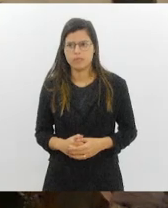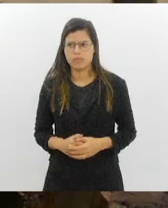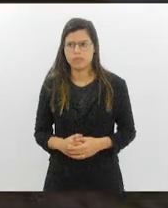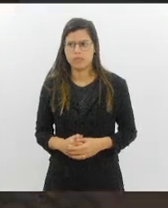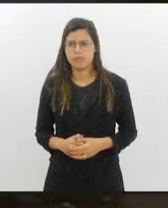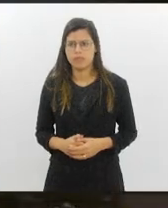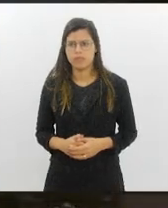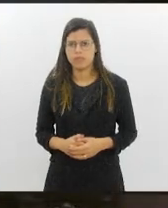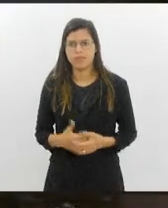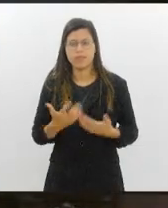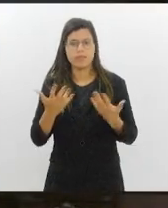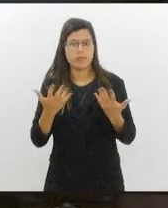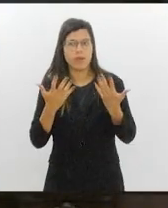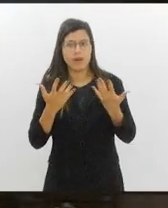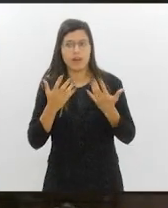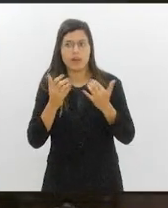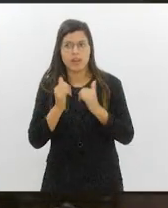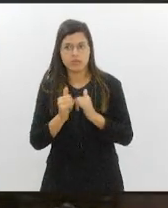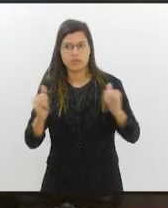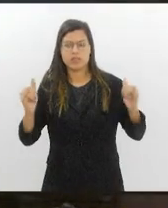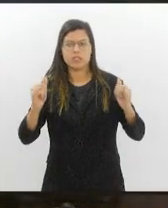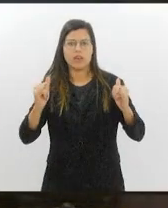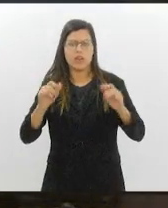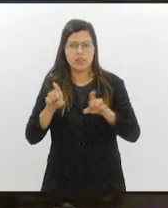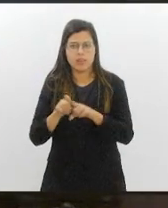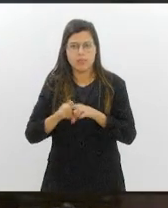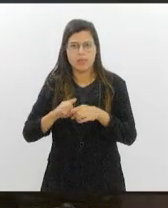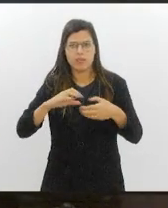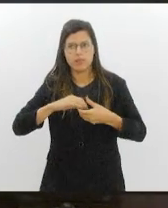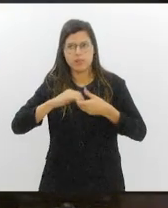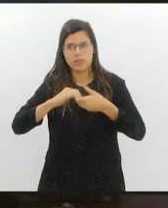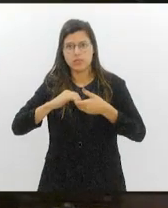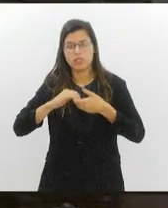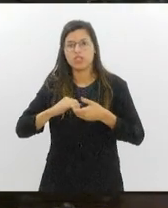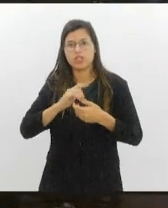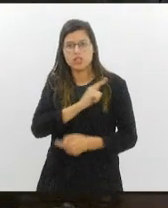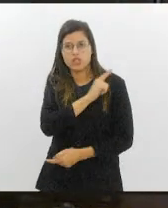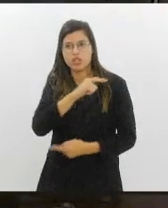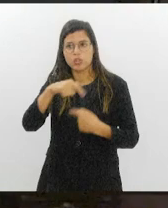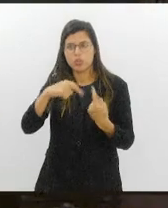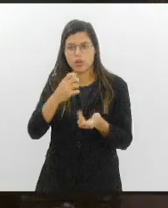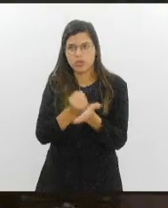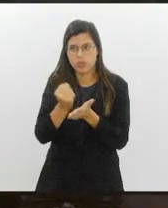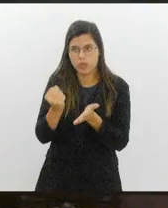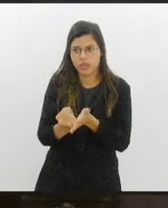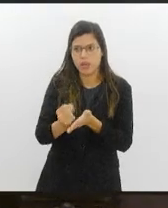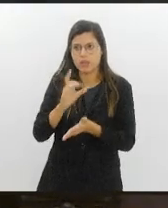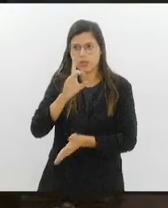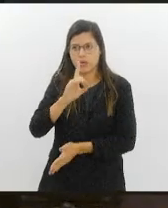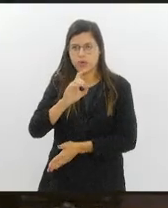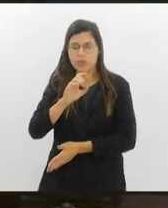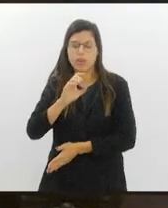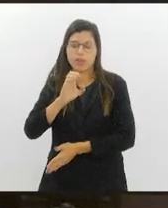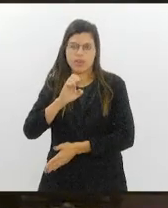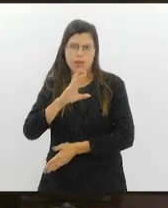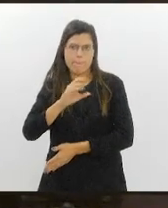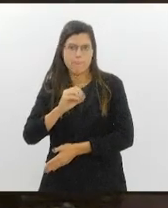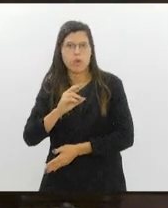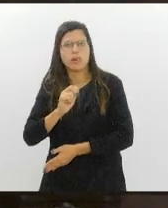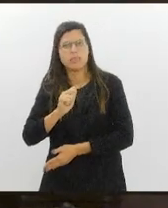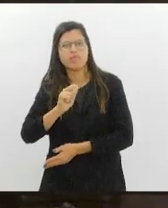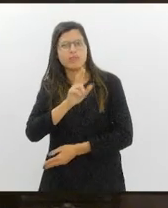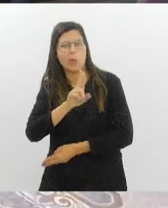Queria anunciar e saudar a presença da gestora de contrato da companhia Débora Kolker, Leila Botafogo.